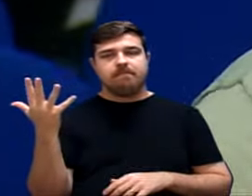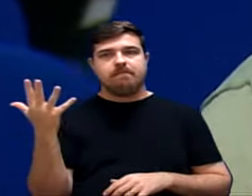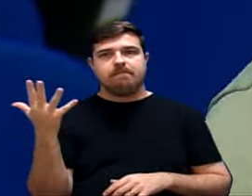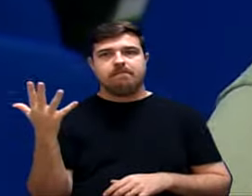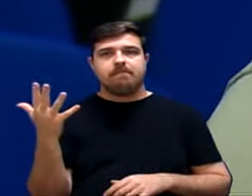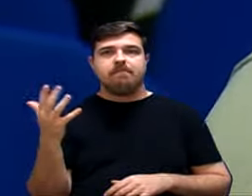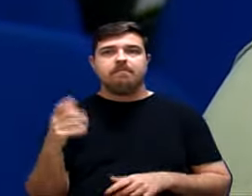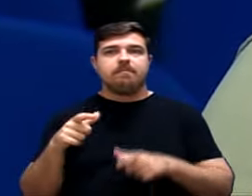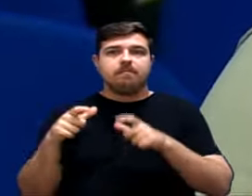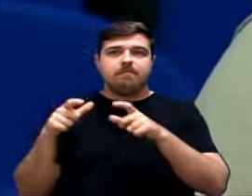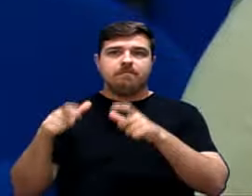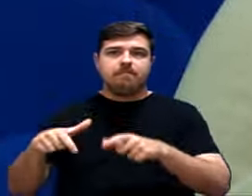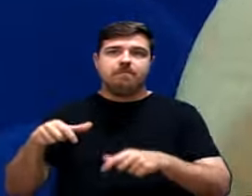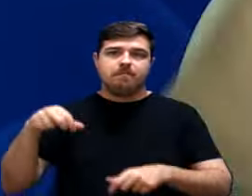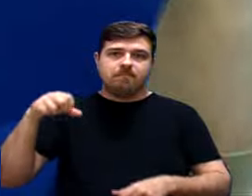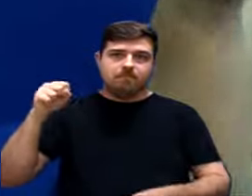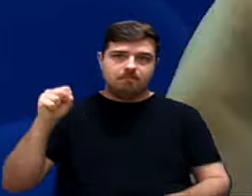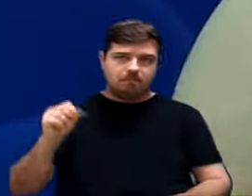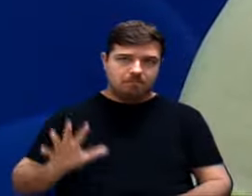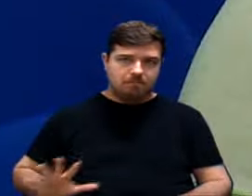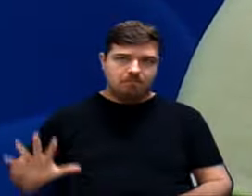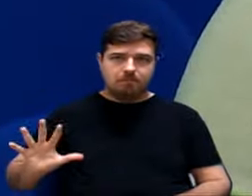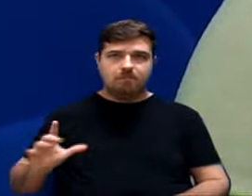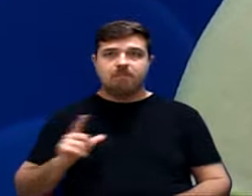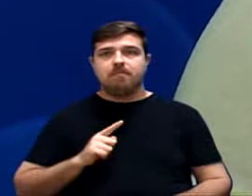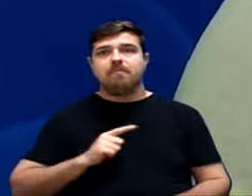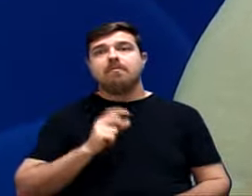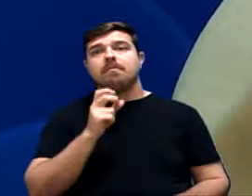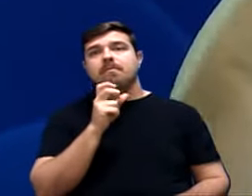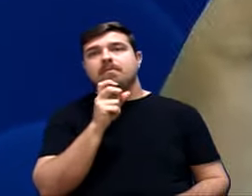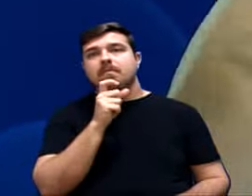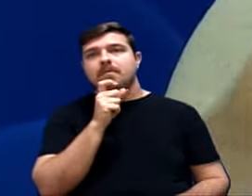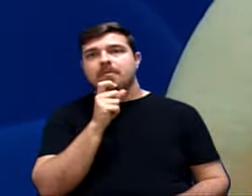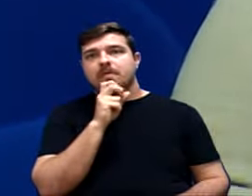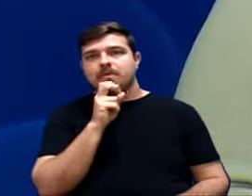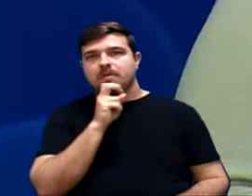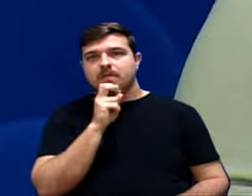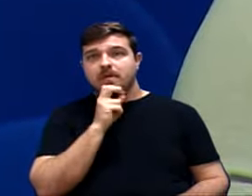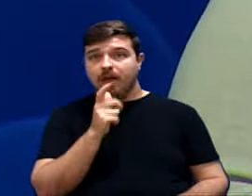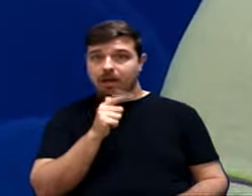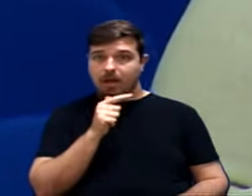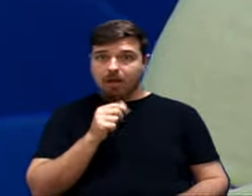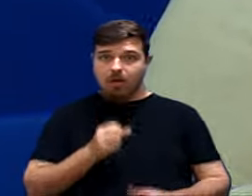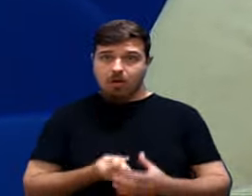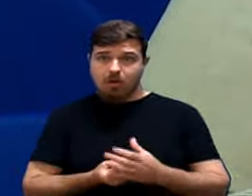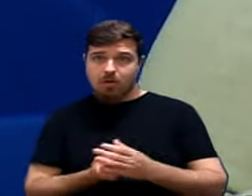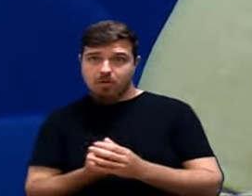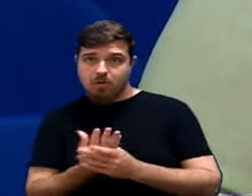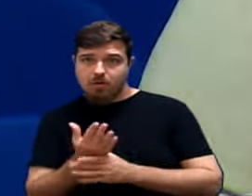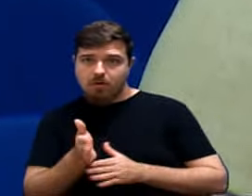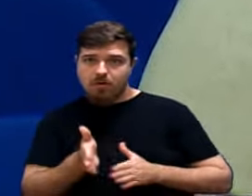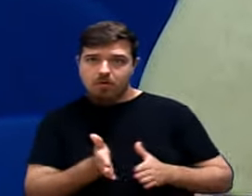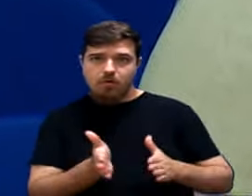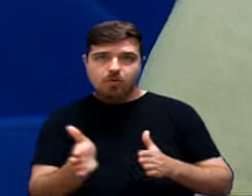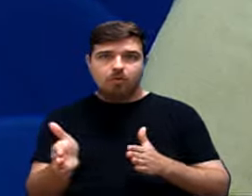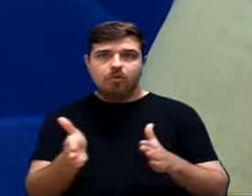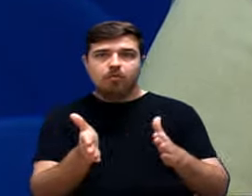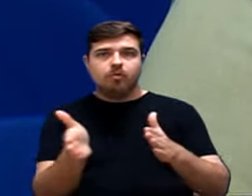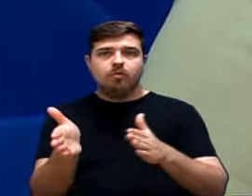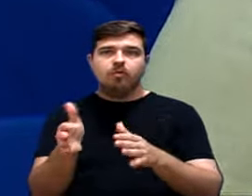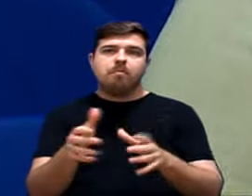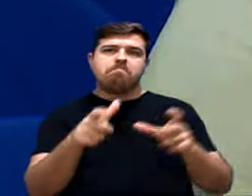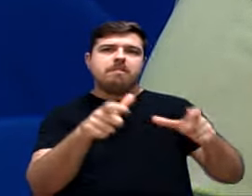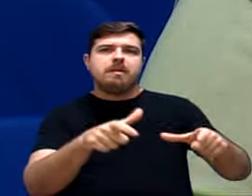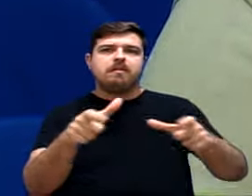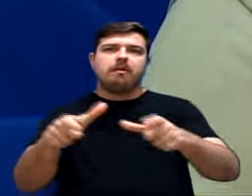outros bairros lá existe um afluente do Rio Sorocaba que passa pelo Jardim São Carlos passa pelo jardim Pagliato pelo